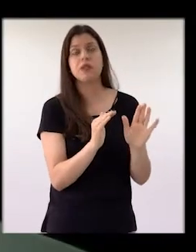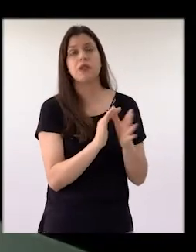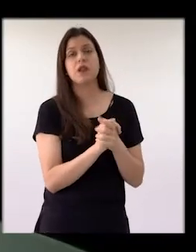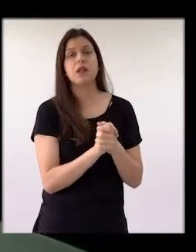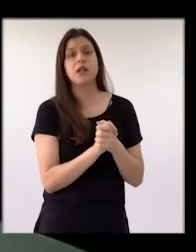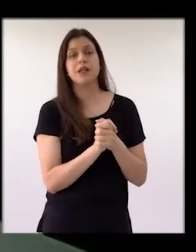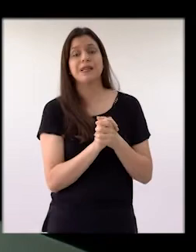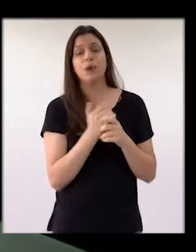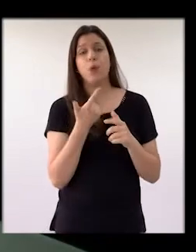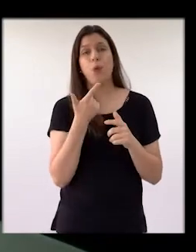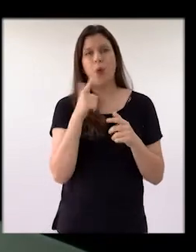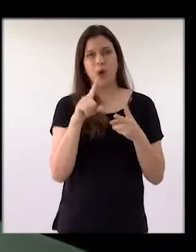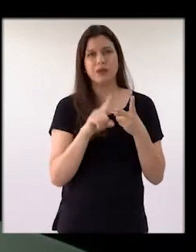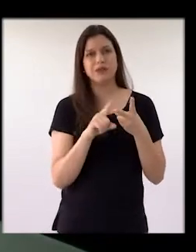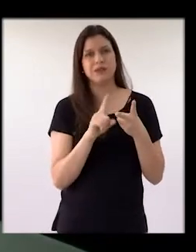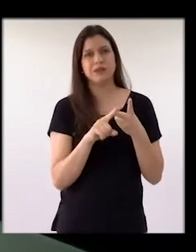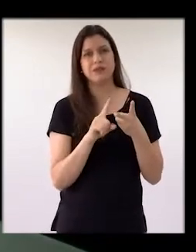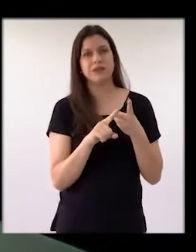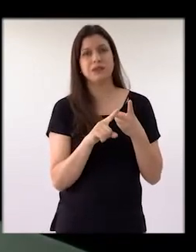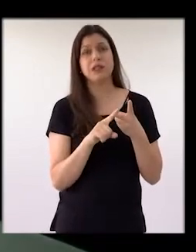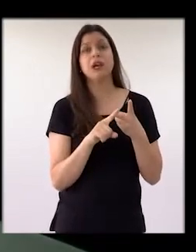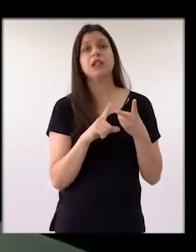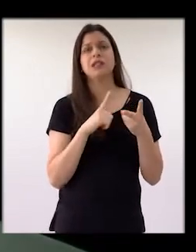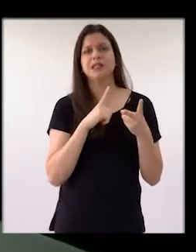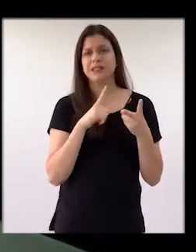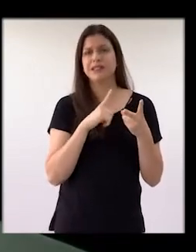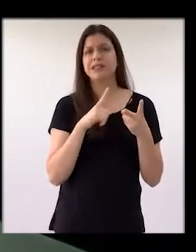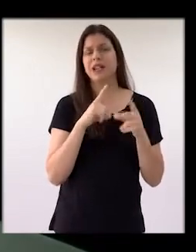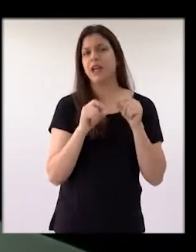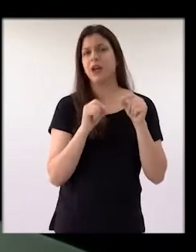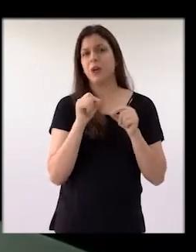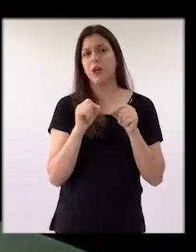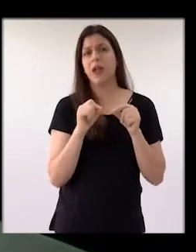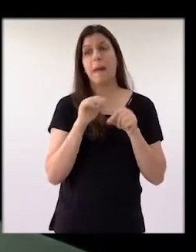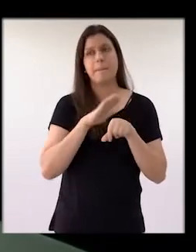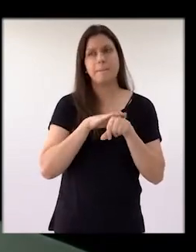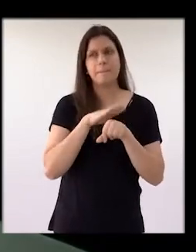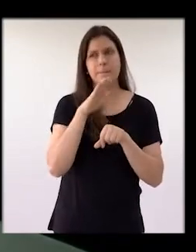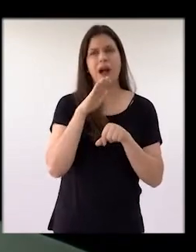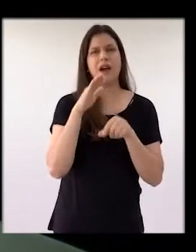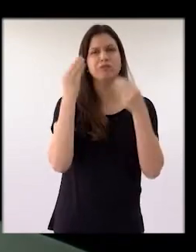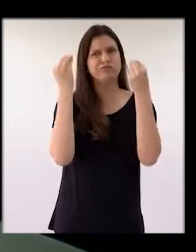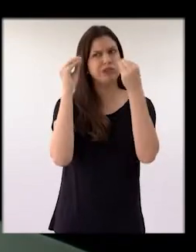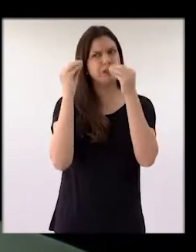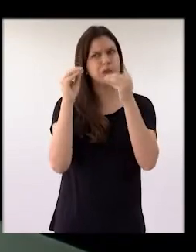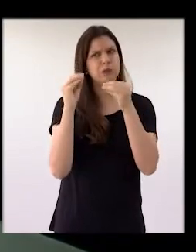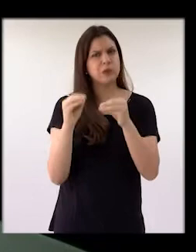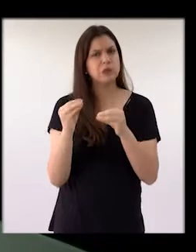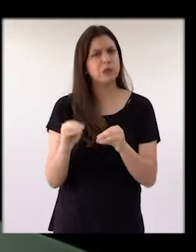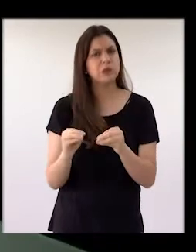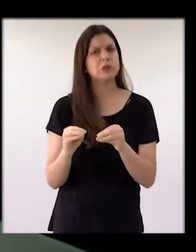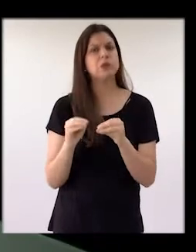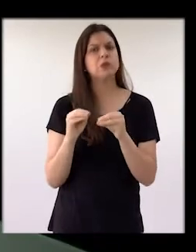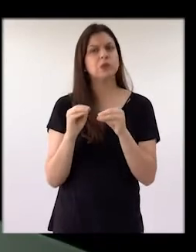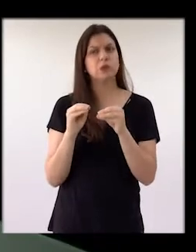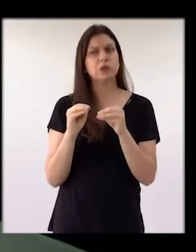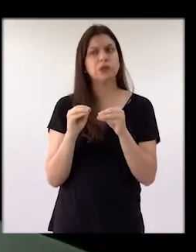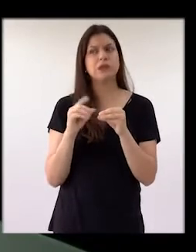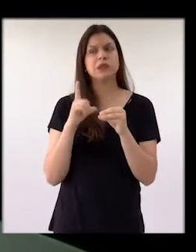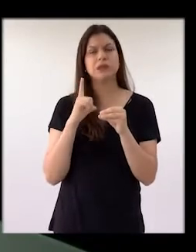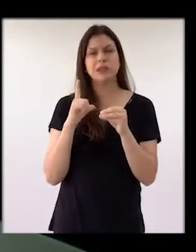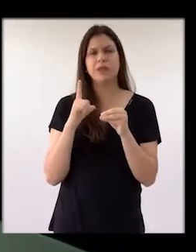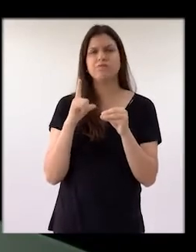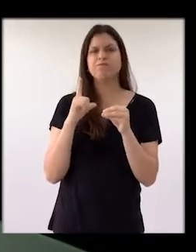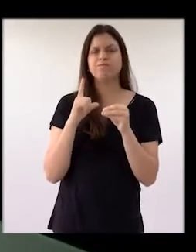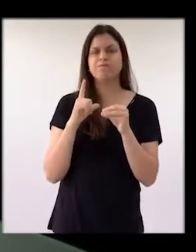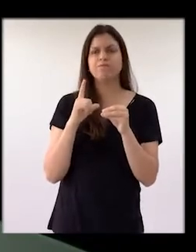identificar a questão de distribuição deles, que seria a DEA. E já o outro, a SFA, esses dados são um pouquinho já mais trabalhados, que eu tenho